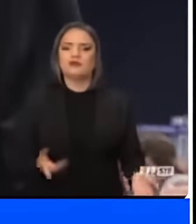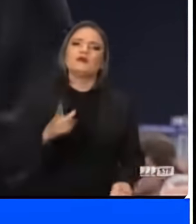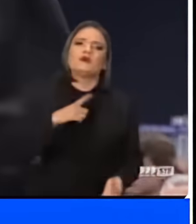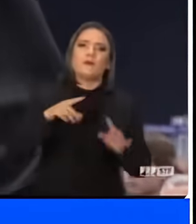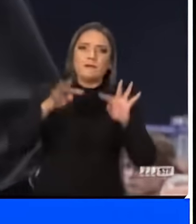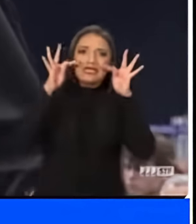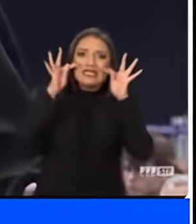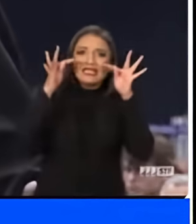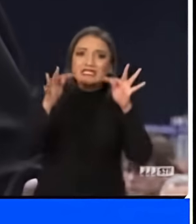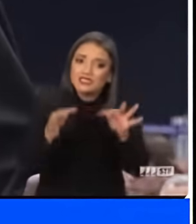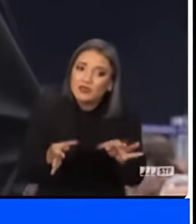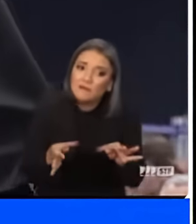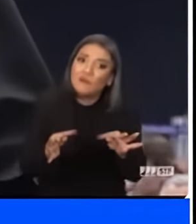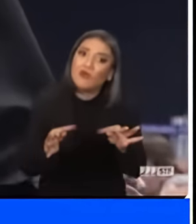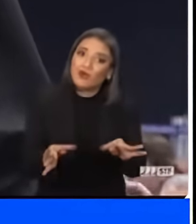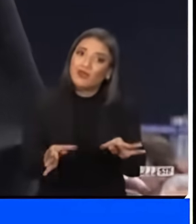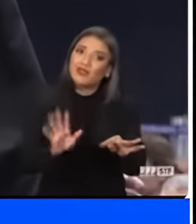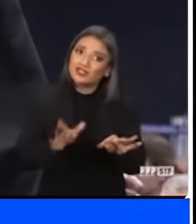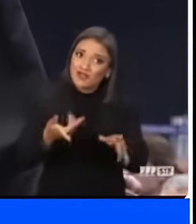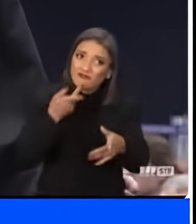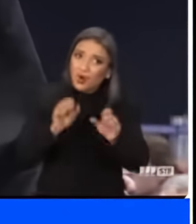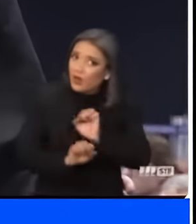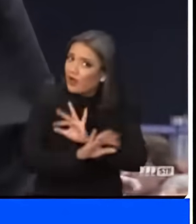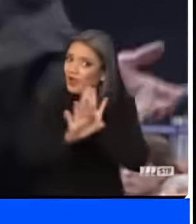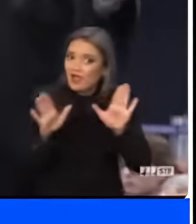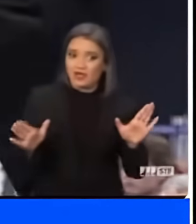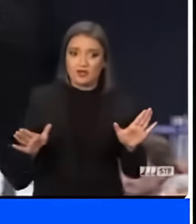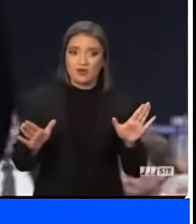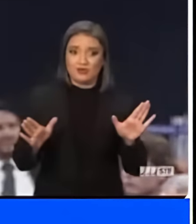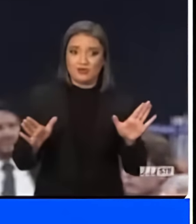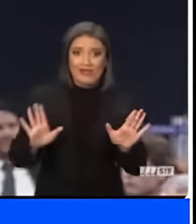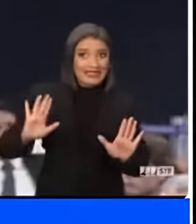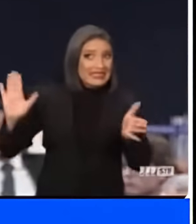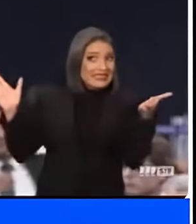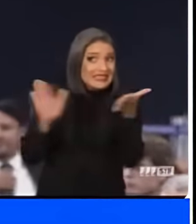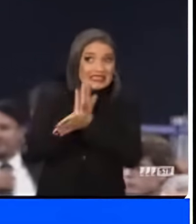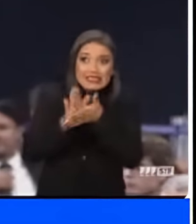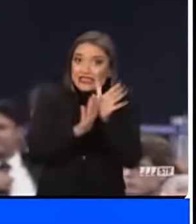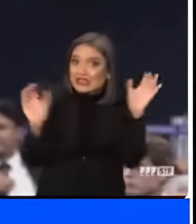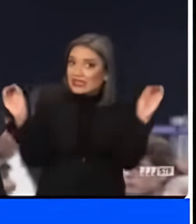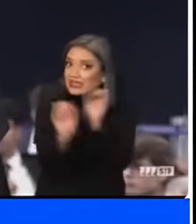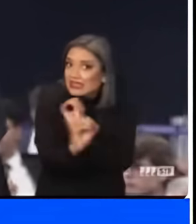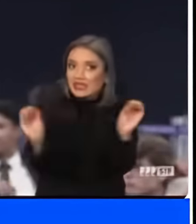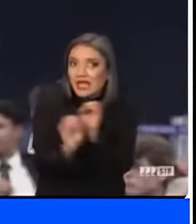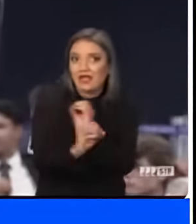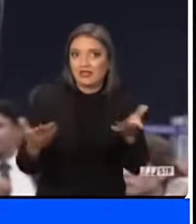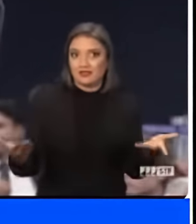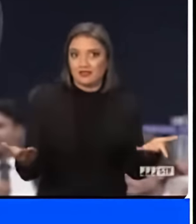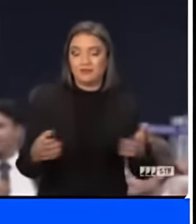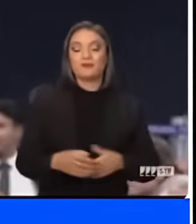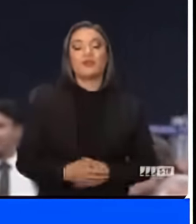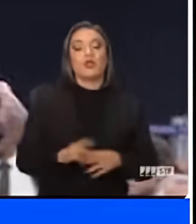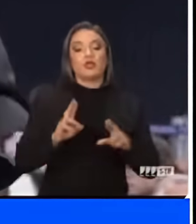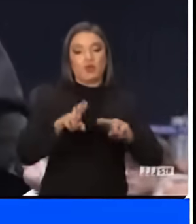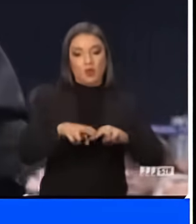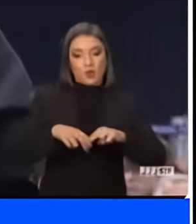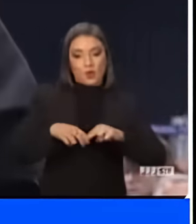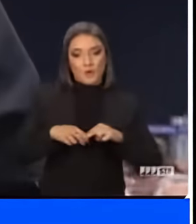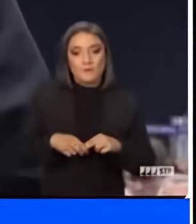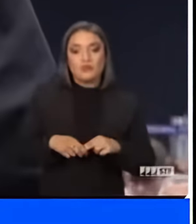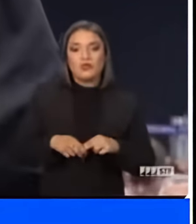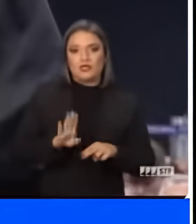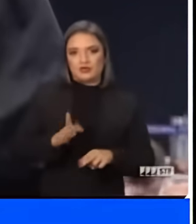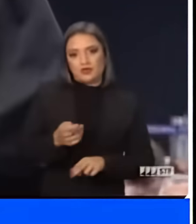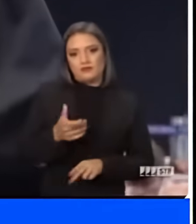categórica, de maneira alguma. Por isso que, para não tomar muito tempo de Vossa Excelência, já indo caminhando para o final,